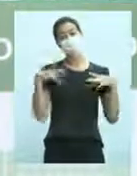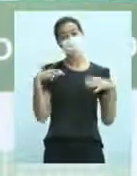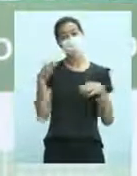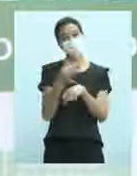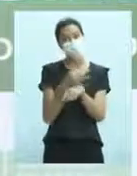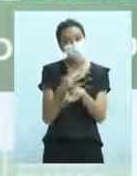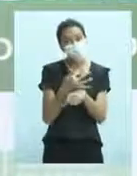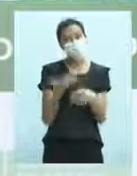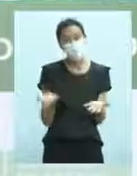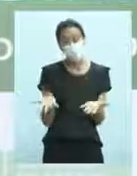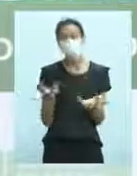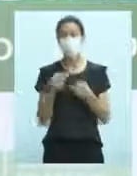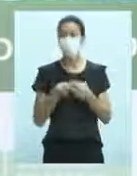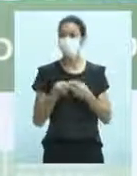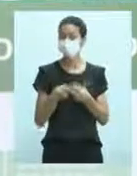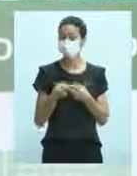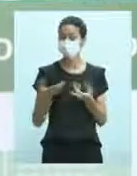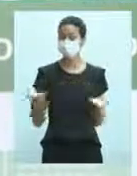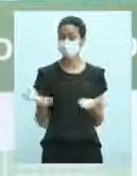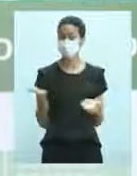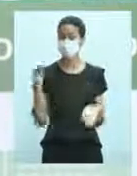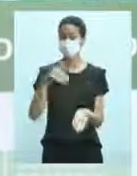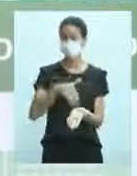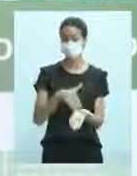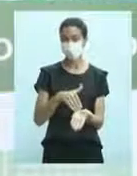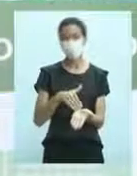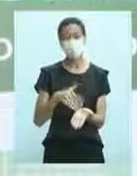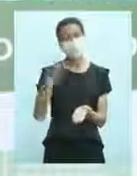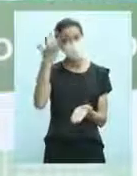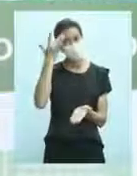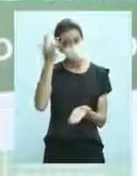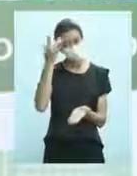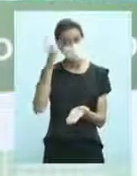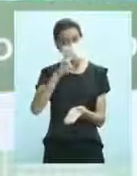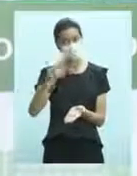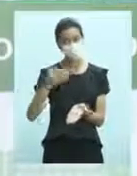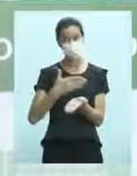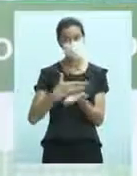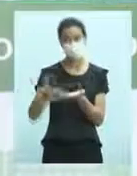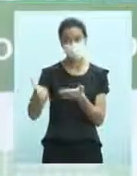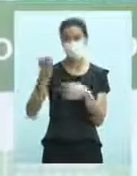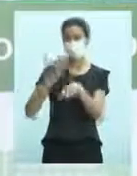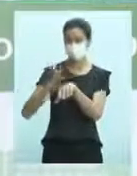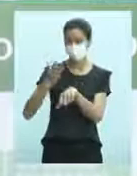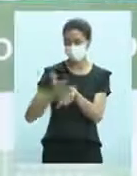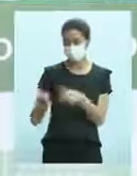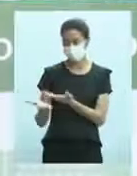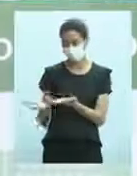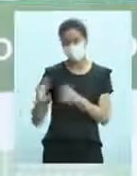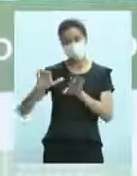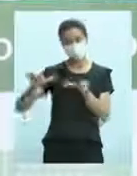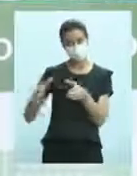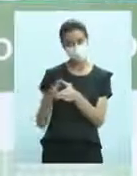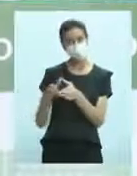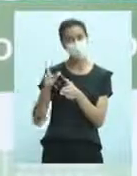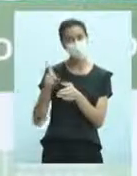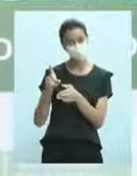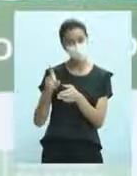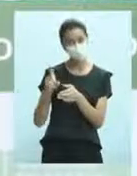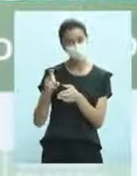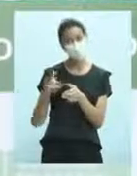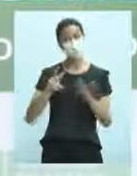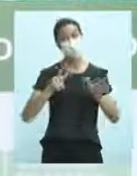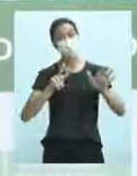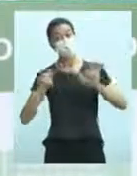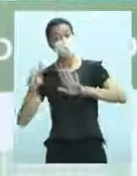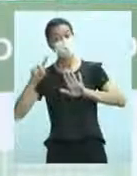até a partir de amanhã vamos fazer o treinamento e deveremos iniciar a partir